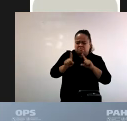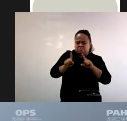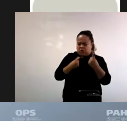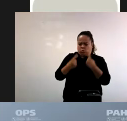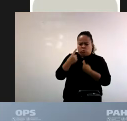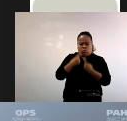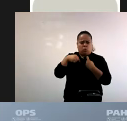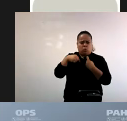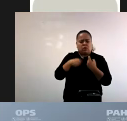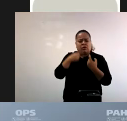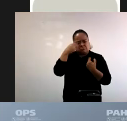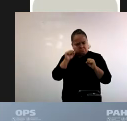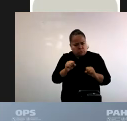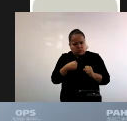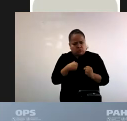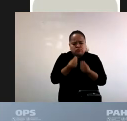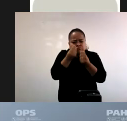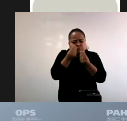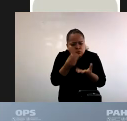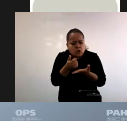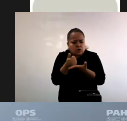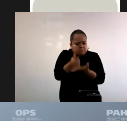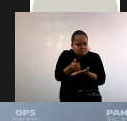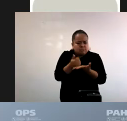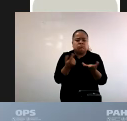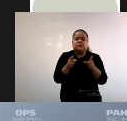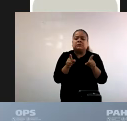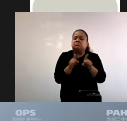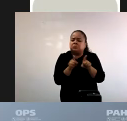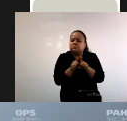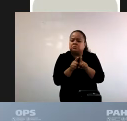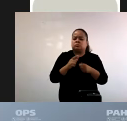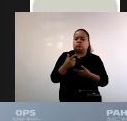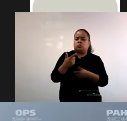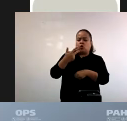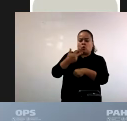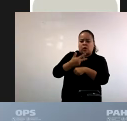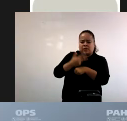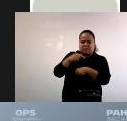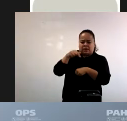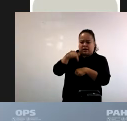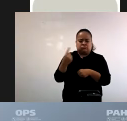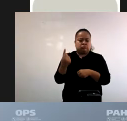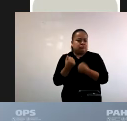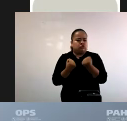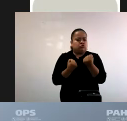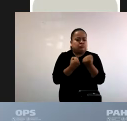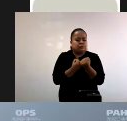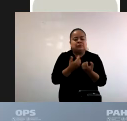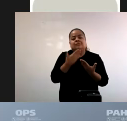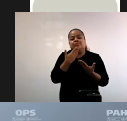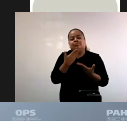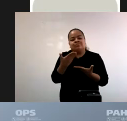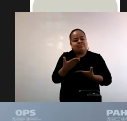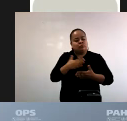HIV para hepatite e resistência de HIV na Guatemala. É uma honra dar